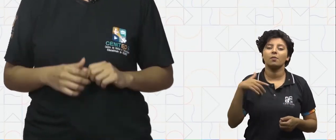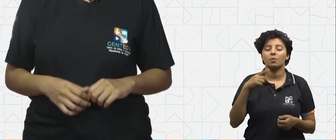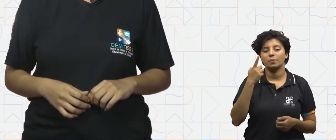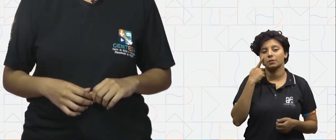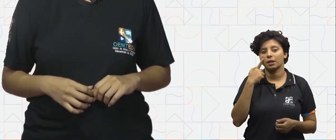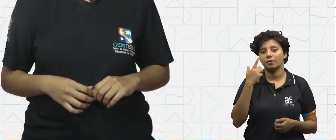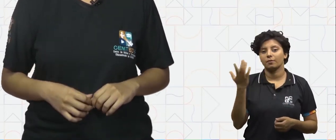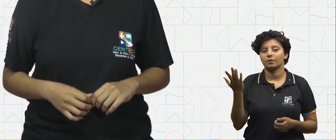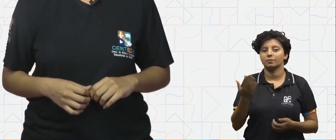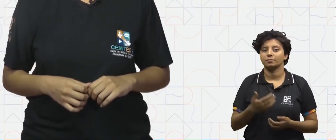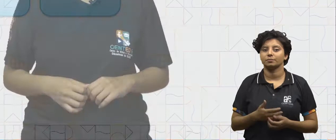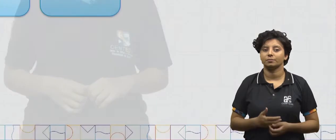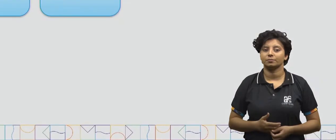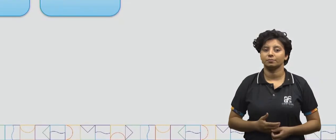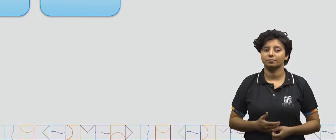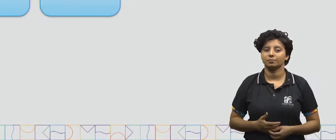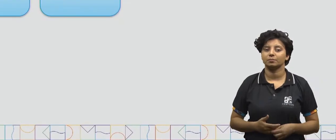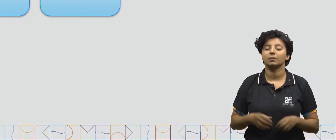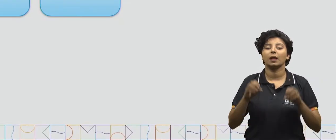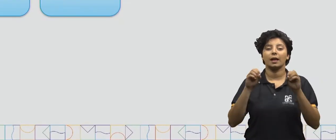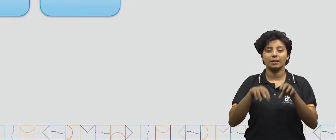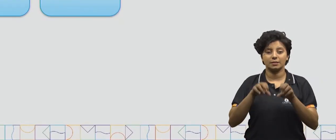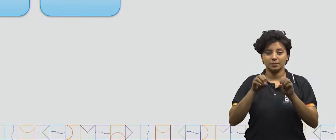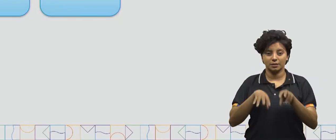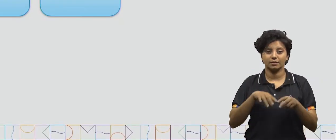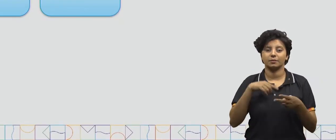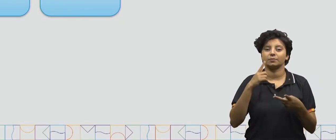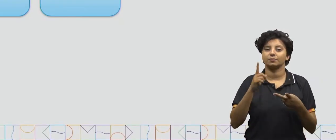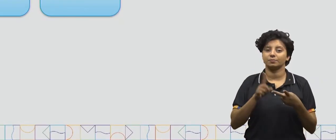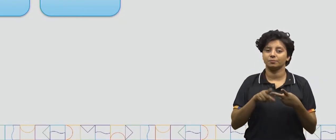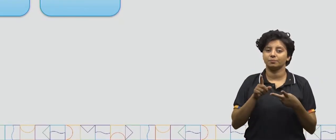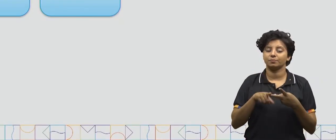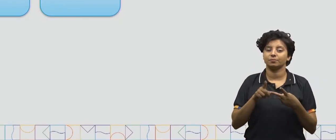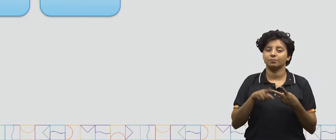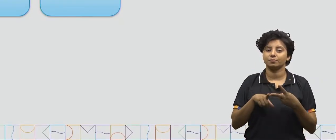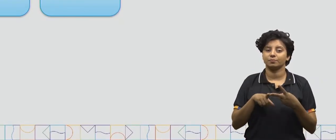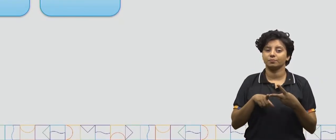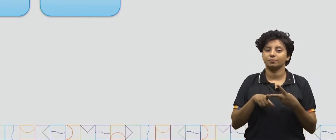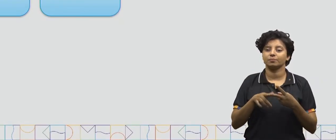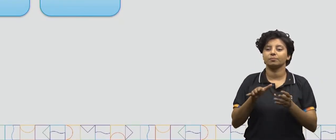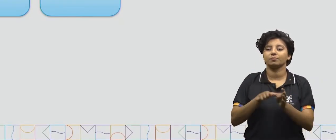Vamos observá-las mais de perto. Ensinar,